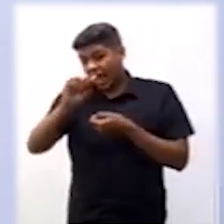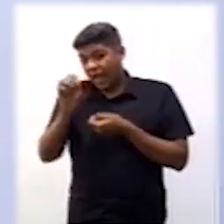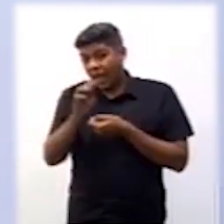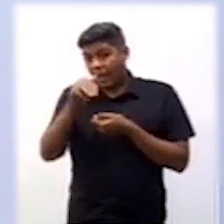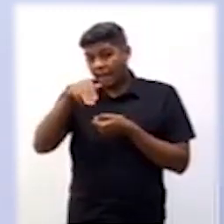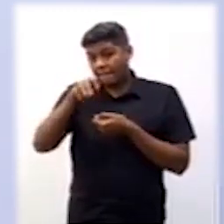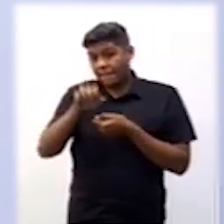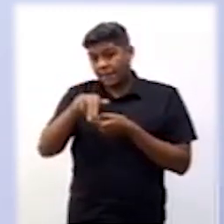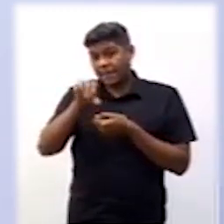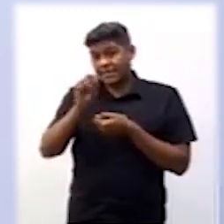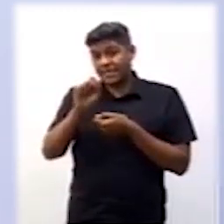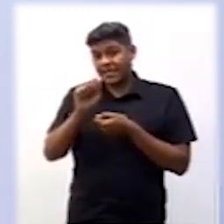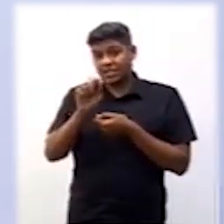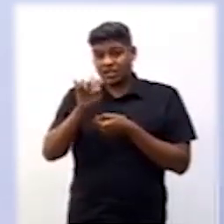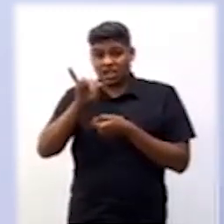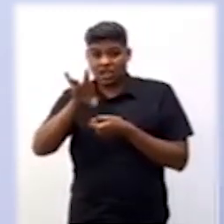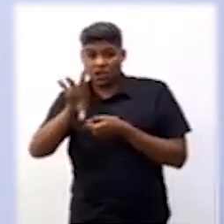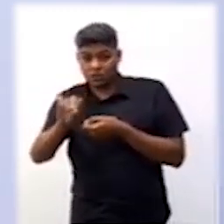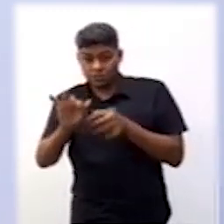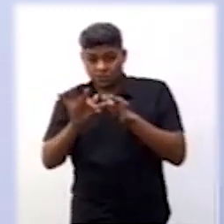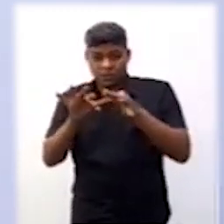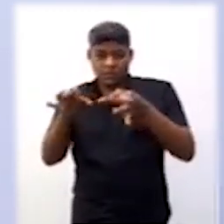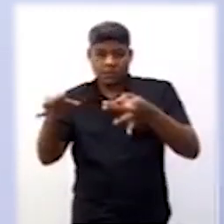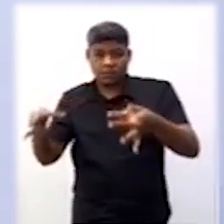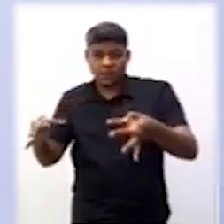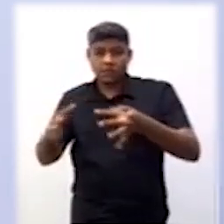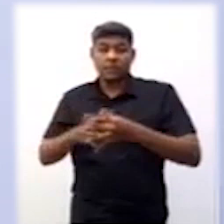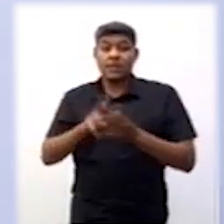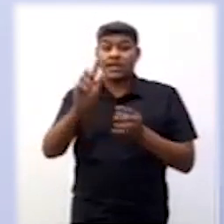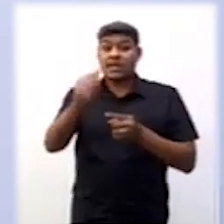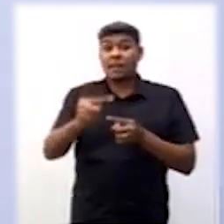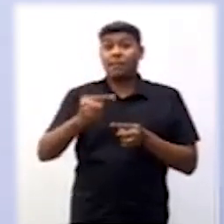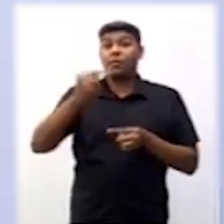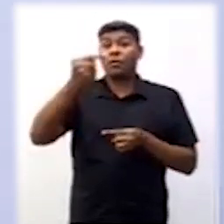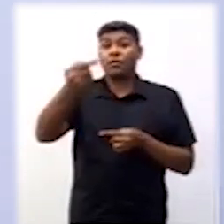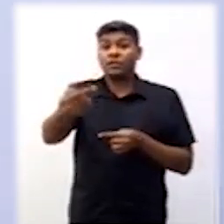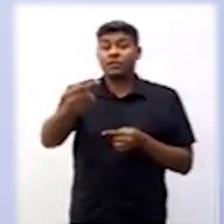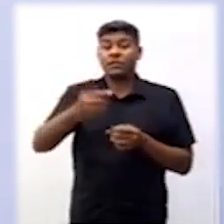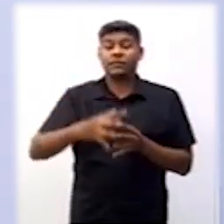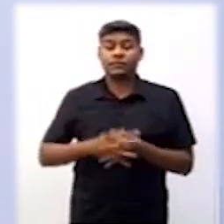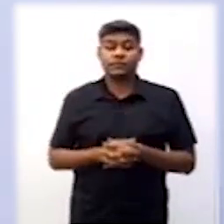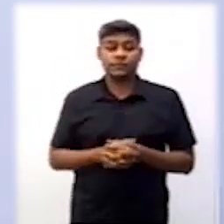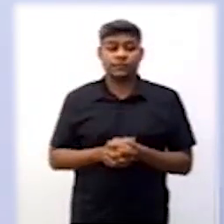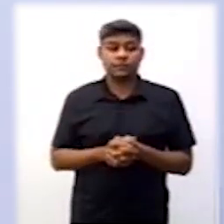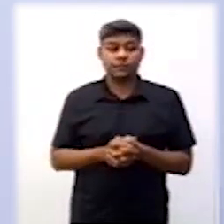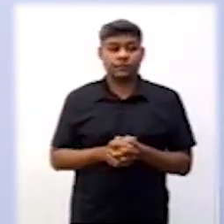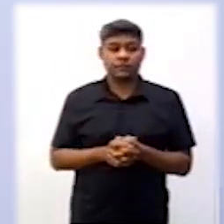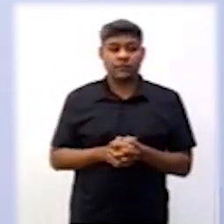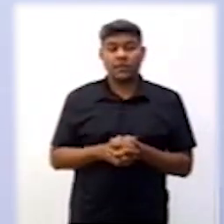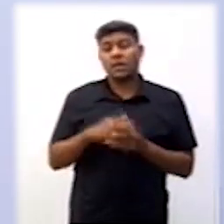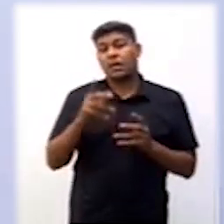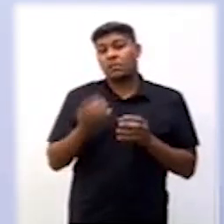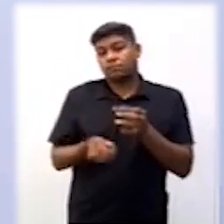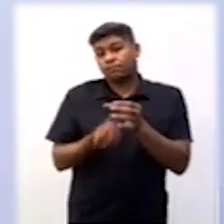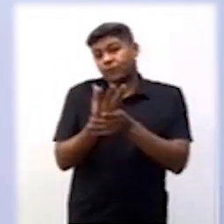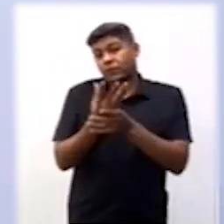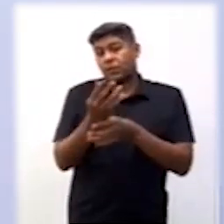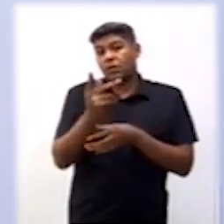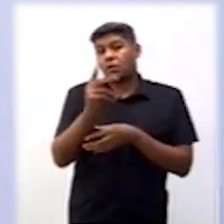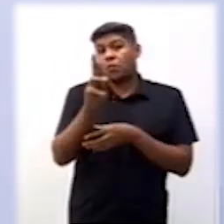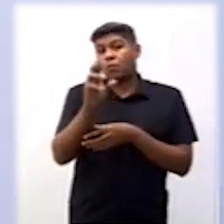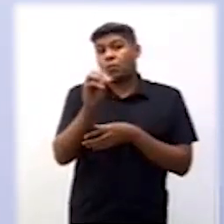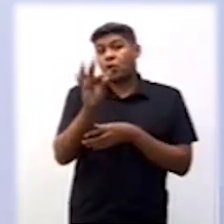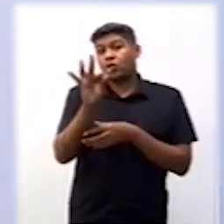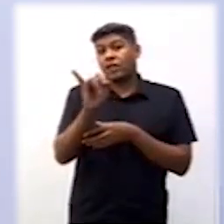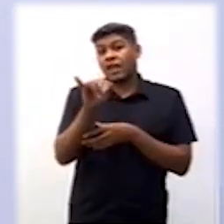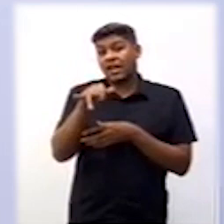um vírus simples, olha, simples. Para depois produzir proteína. Só depois